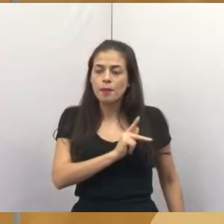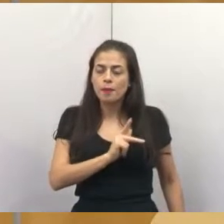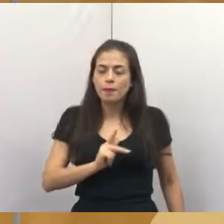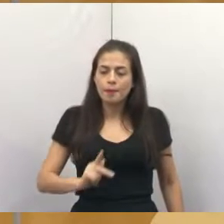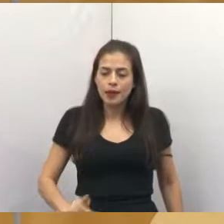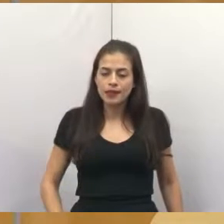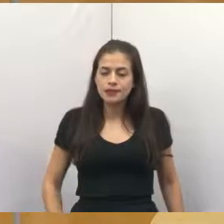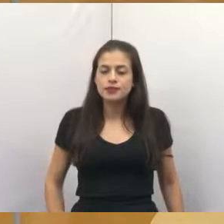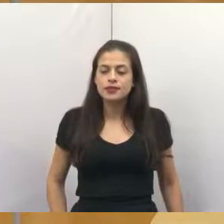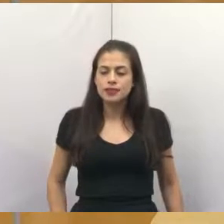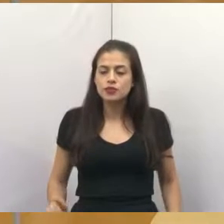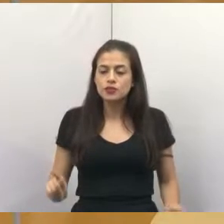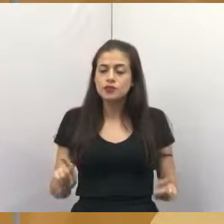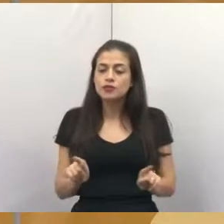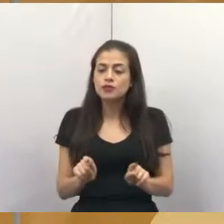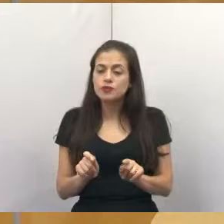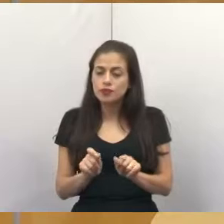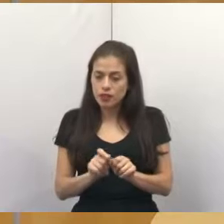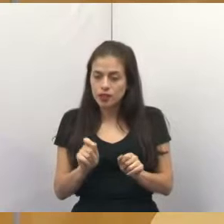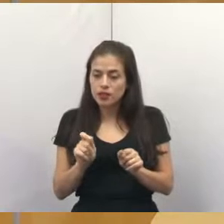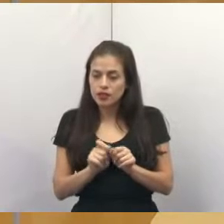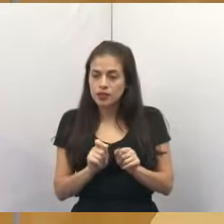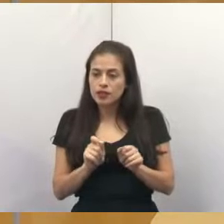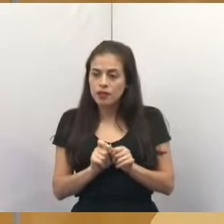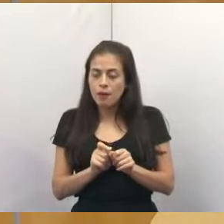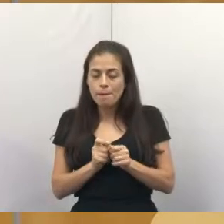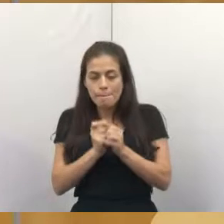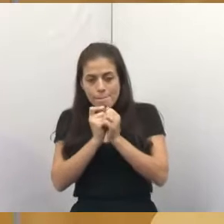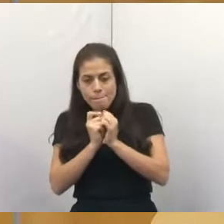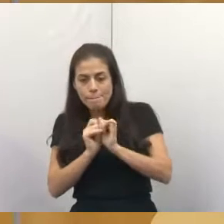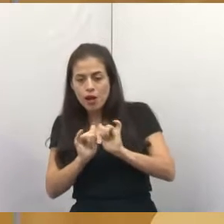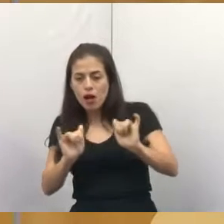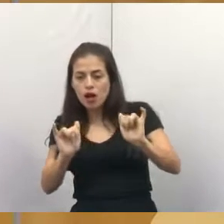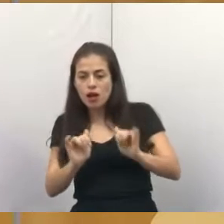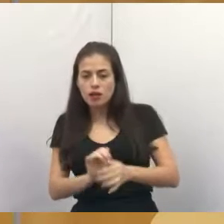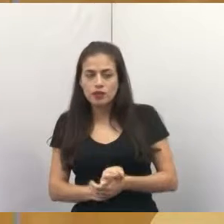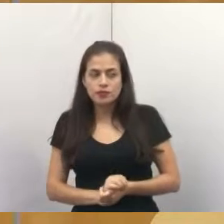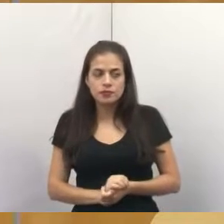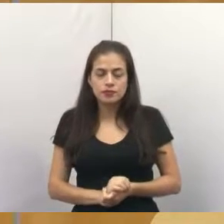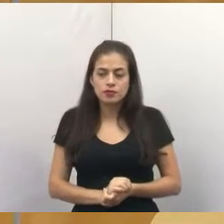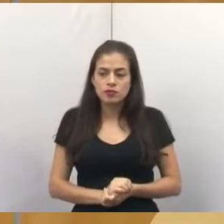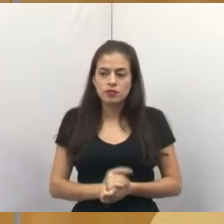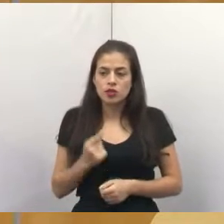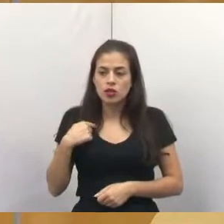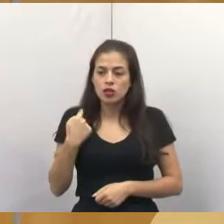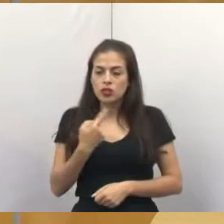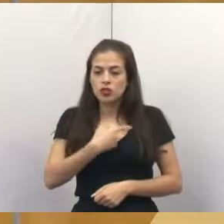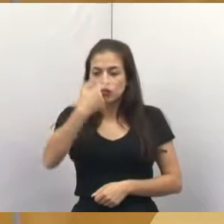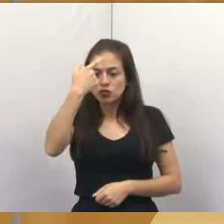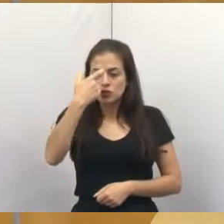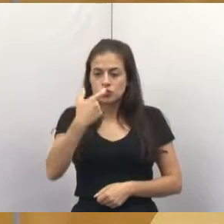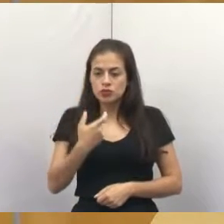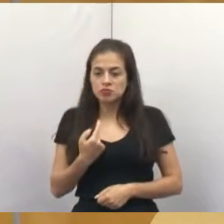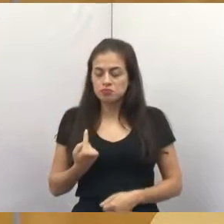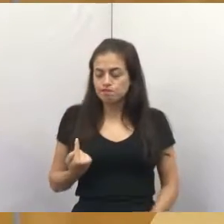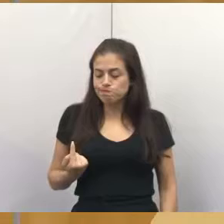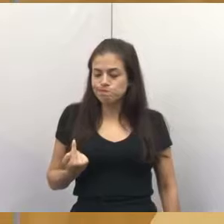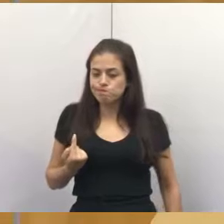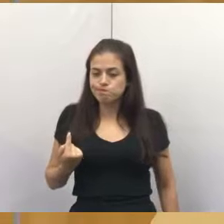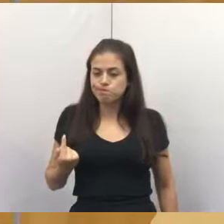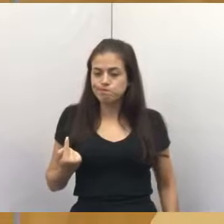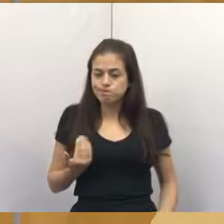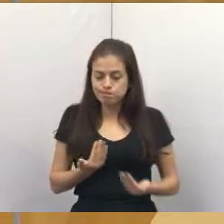fez a seguinte manifestação: nós somos independentes. E o